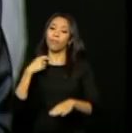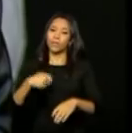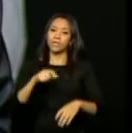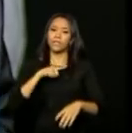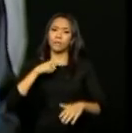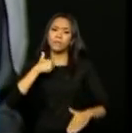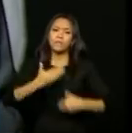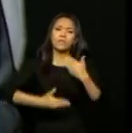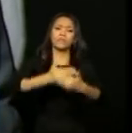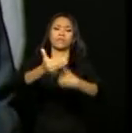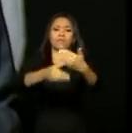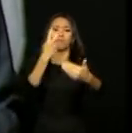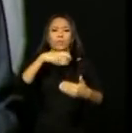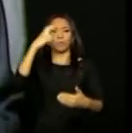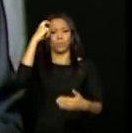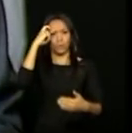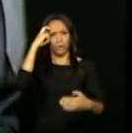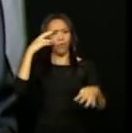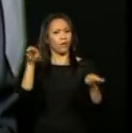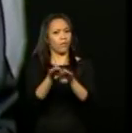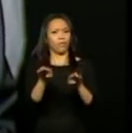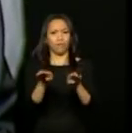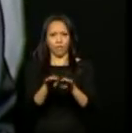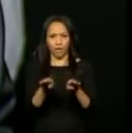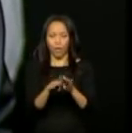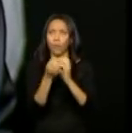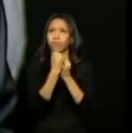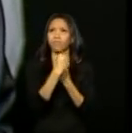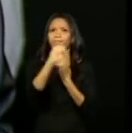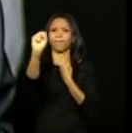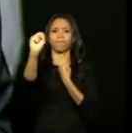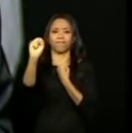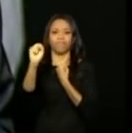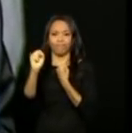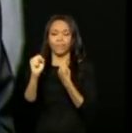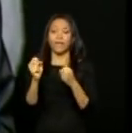à altura da sua grandeza. É a cultura que dá